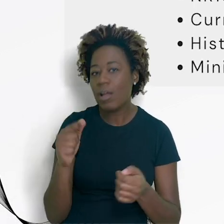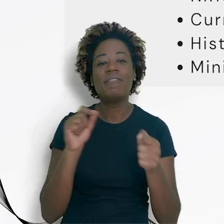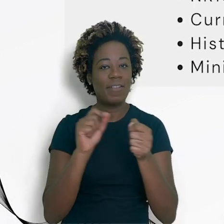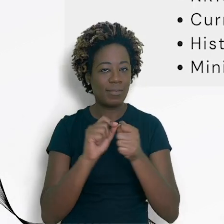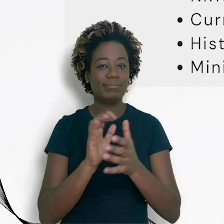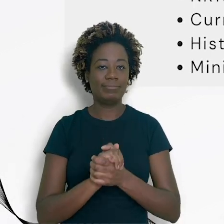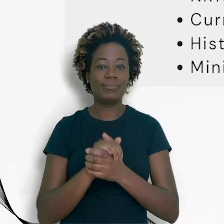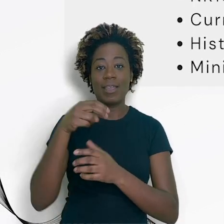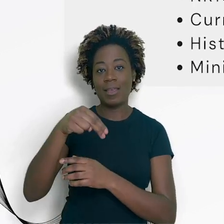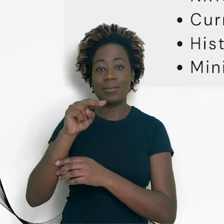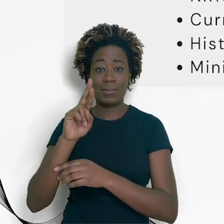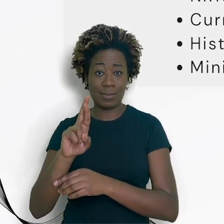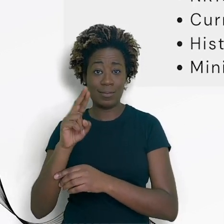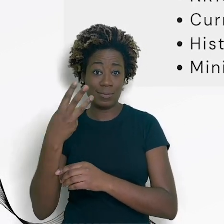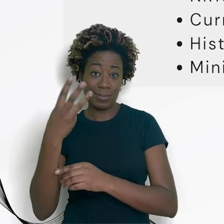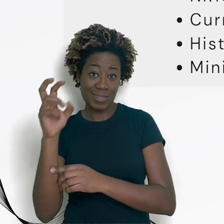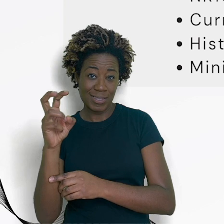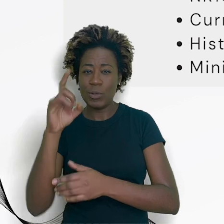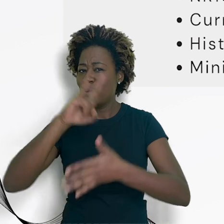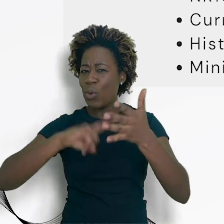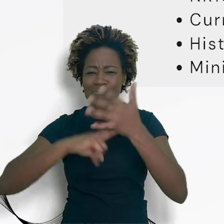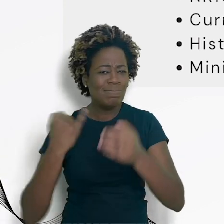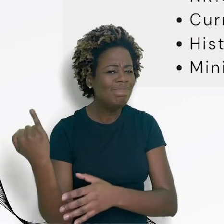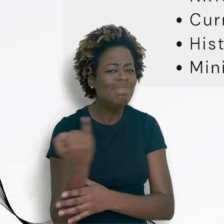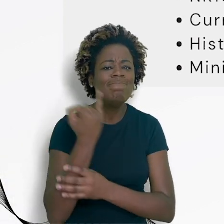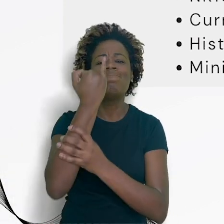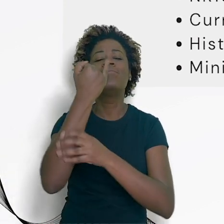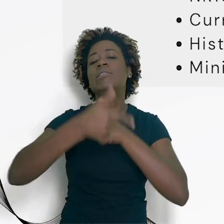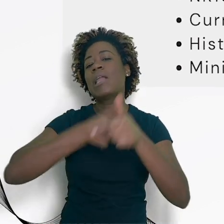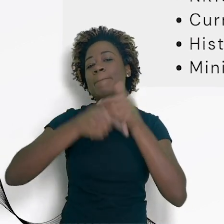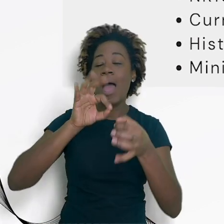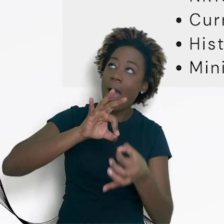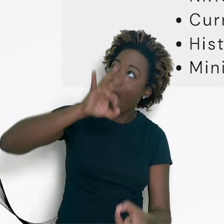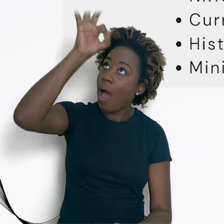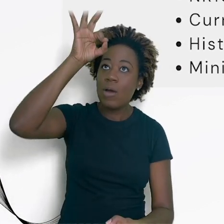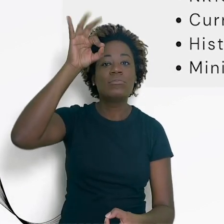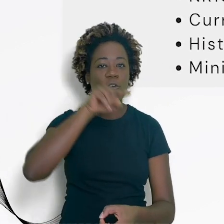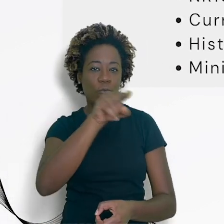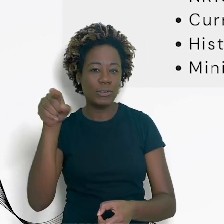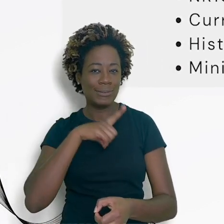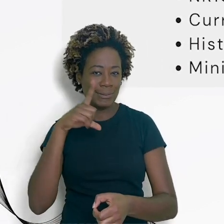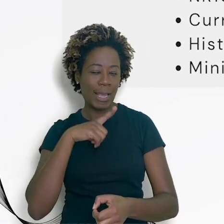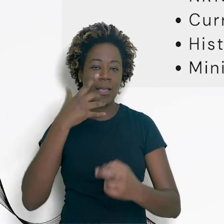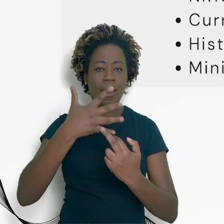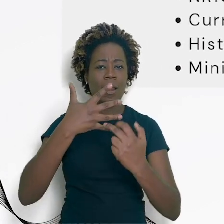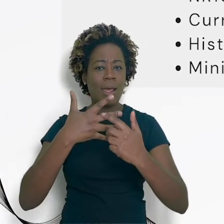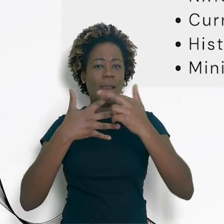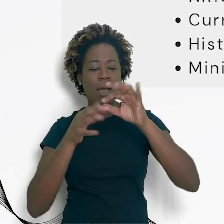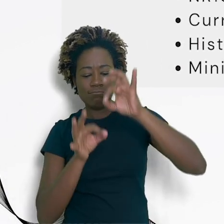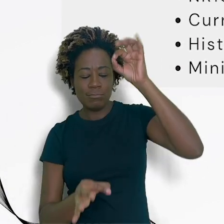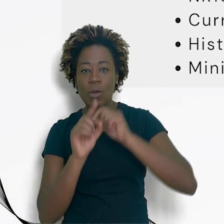tenha. NR35 é um documento indispensável para trabalho em altura. Se você está numa escada